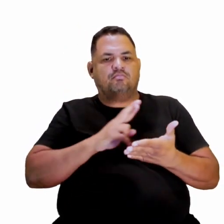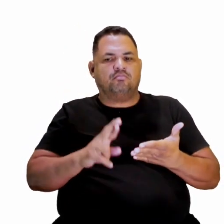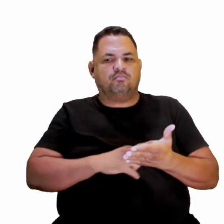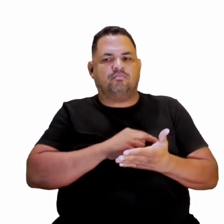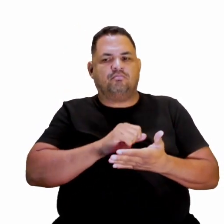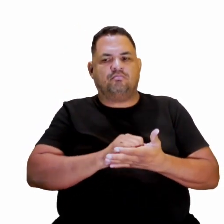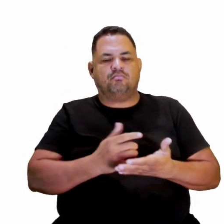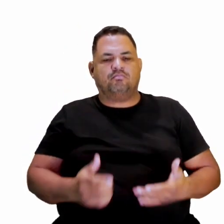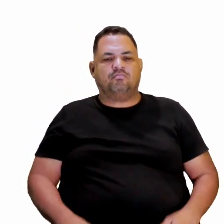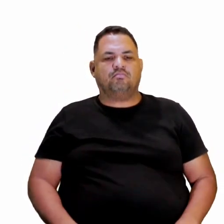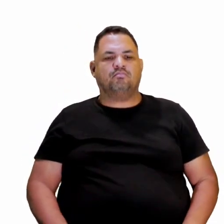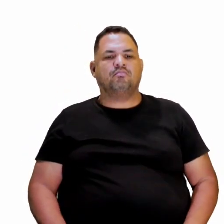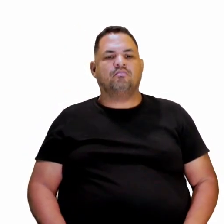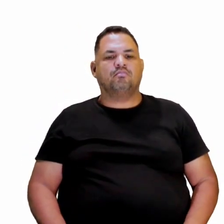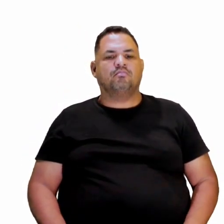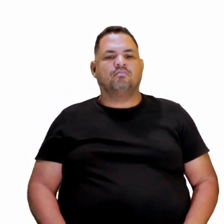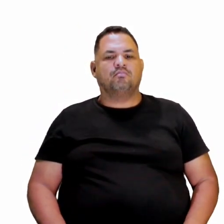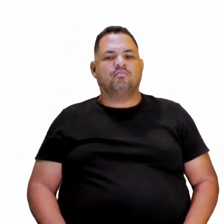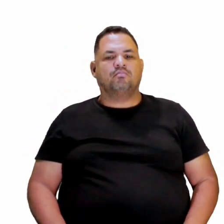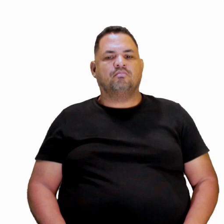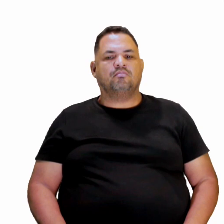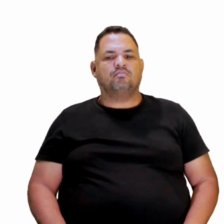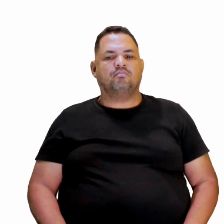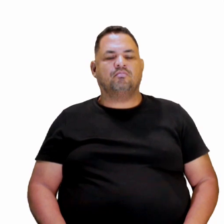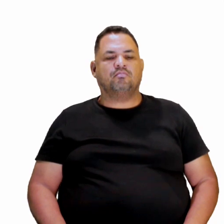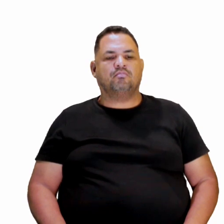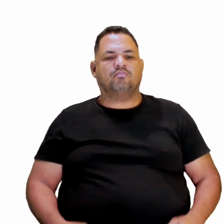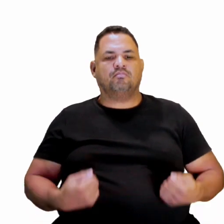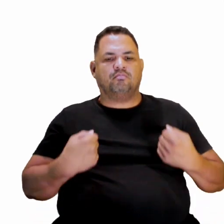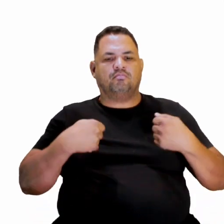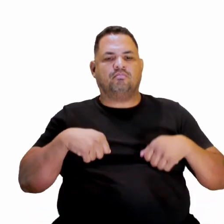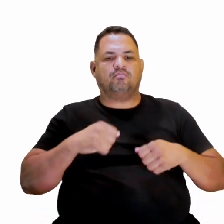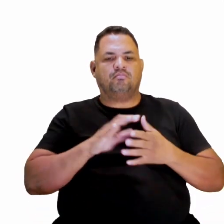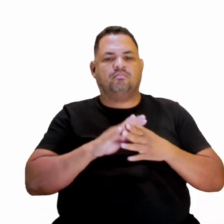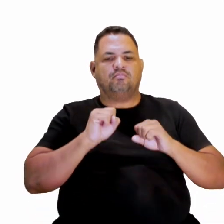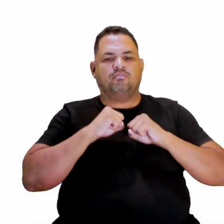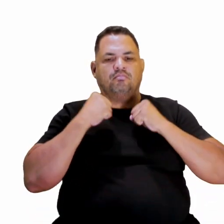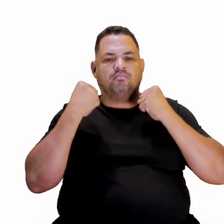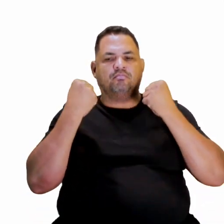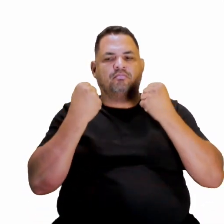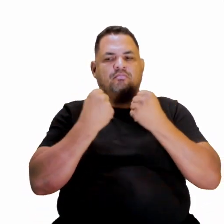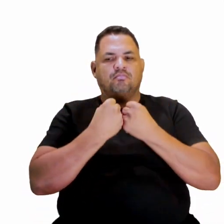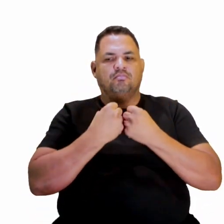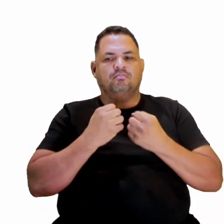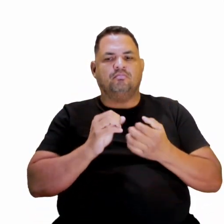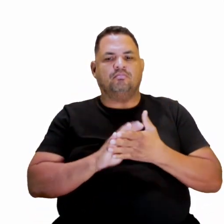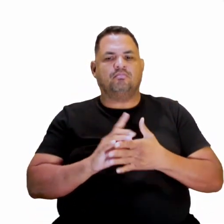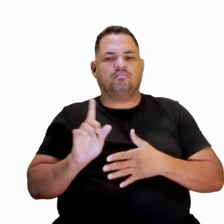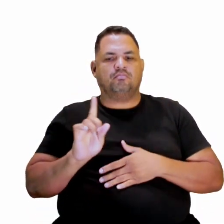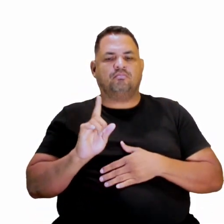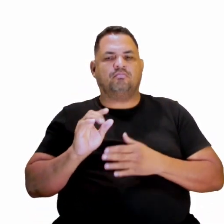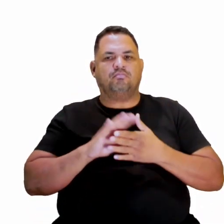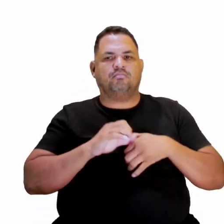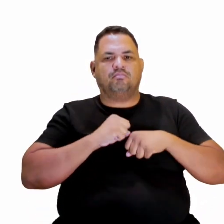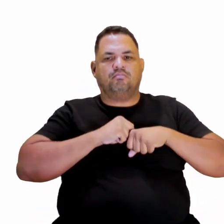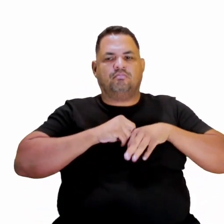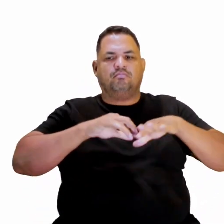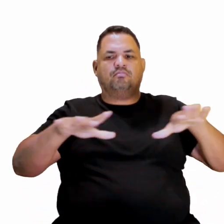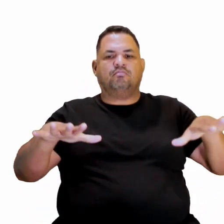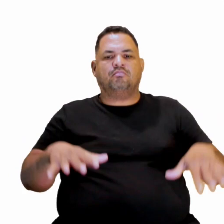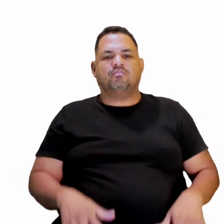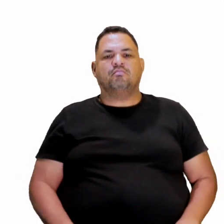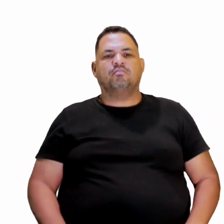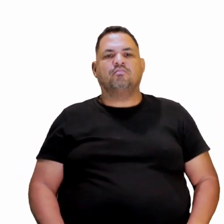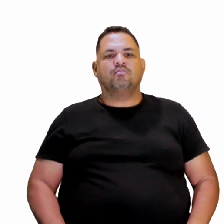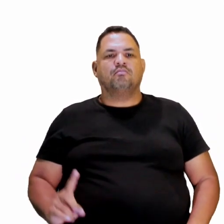revista acadêmica. As possibilidades de seminários não são abrangentes. Então,